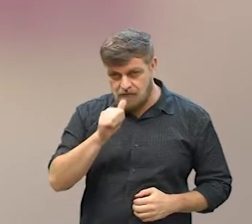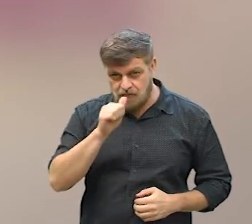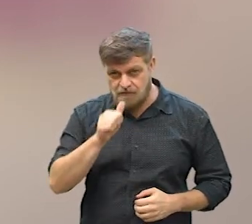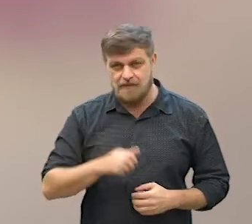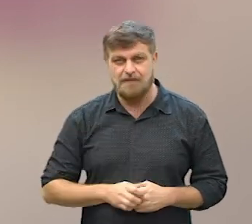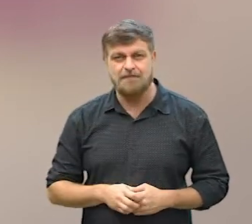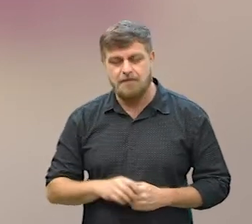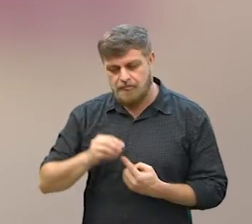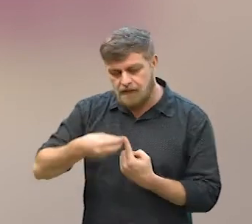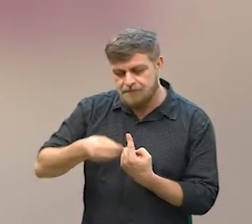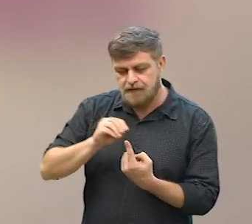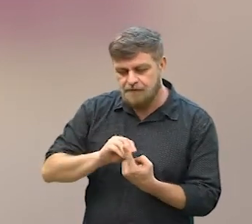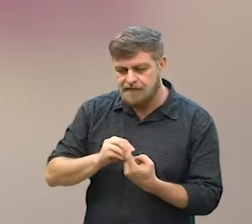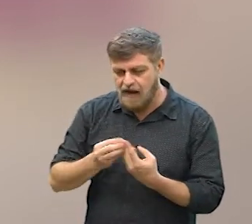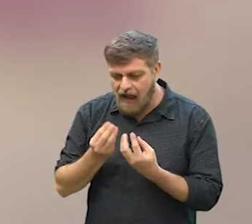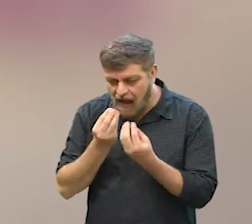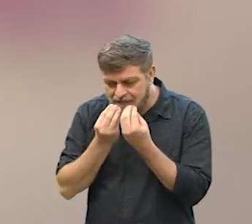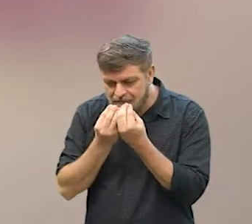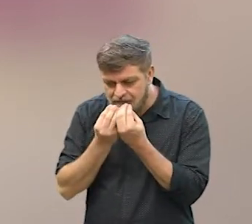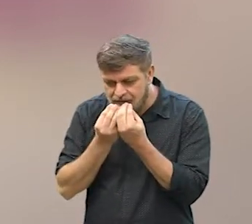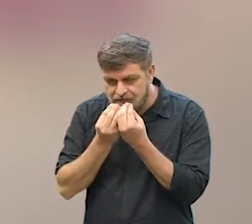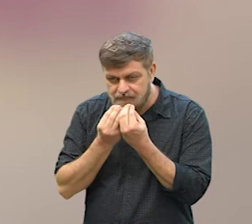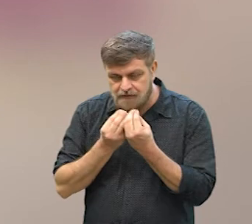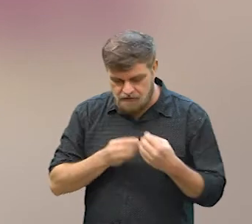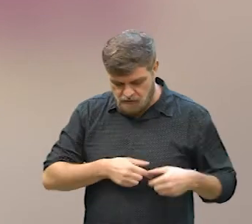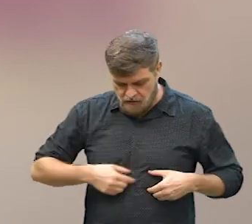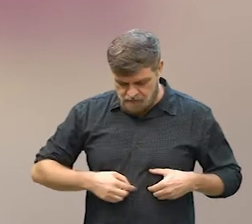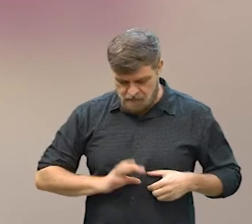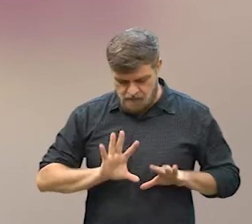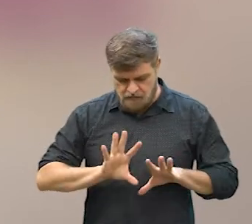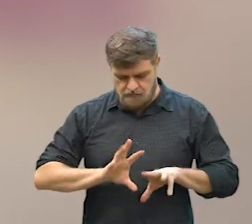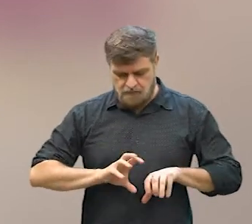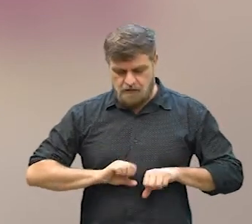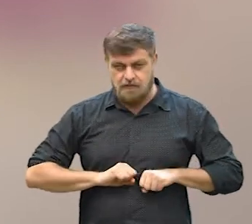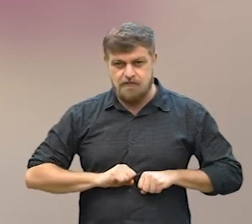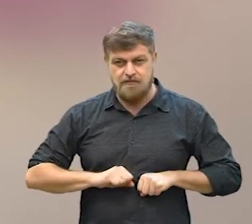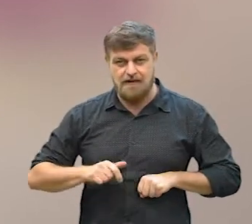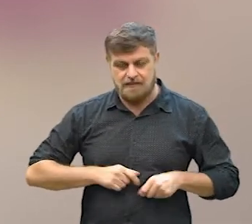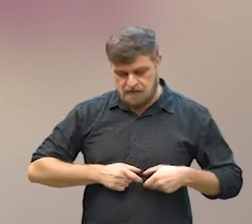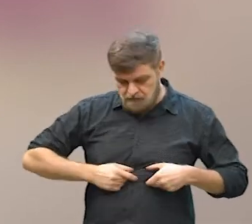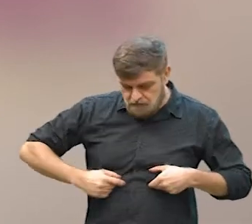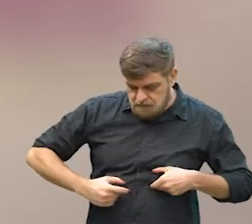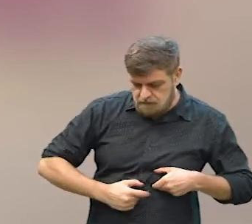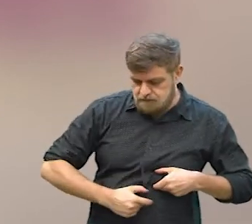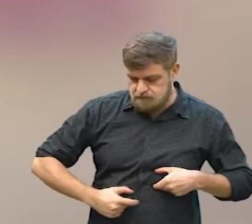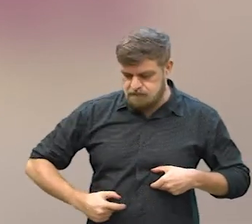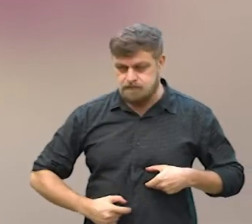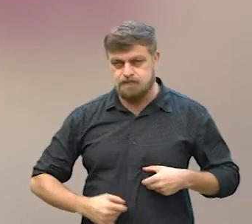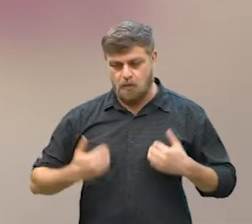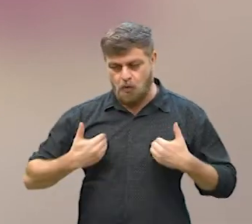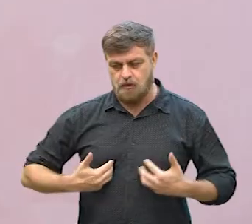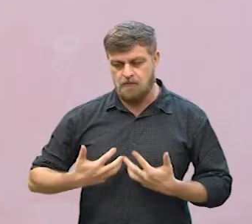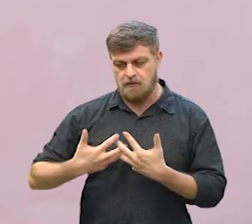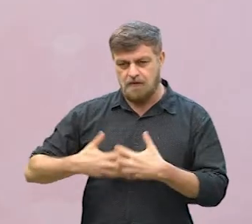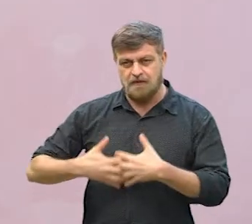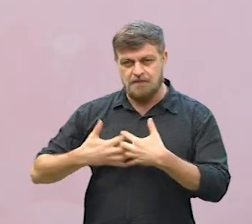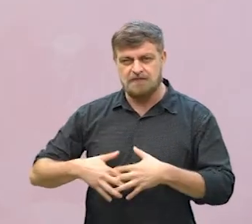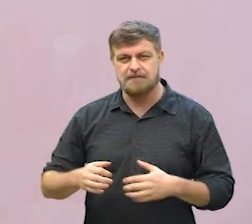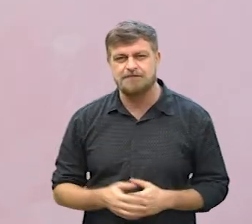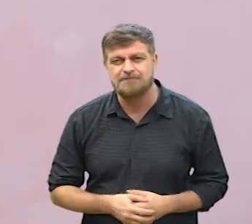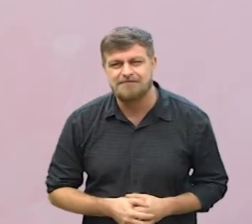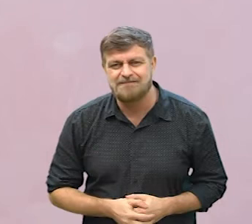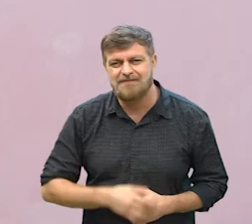é importantíssimo para que esse alimento seja realmente absorvido e tenha a função dele do organismo. Eu